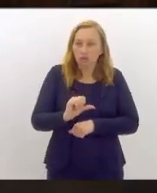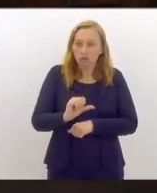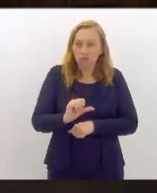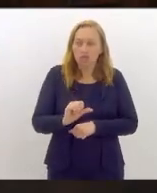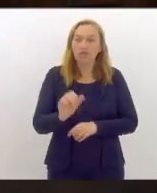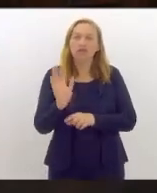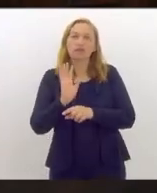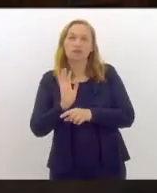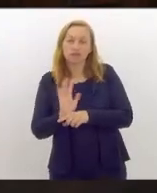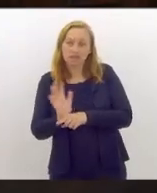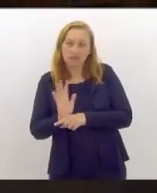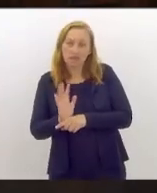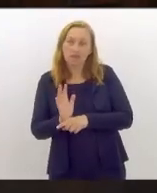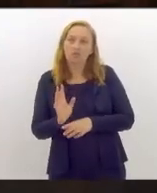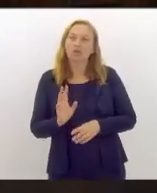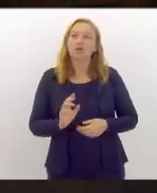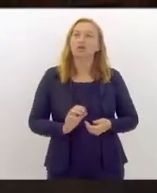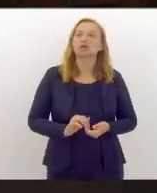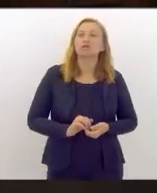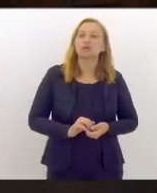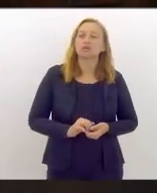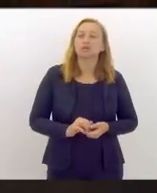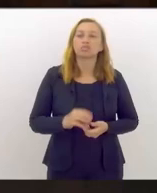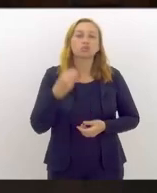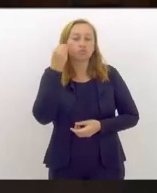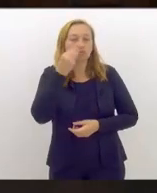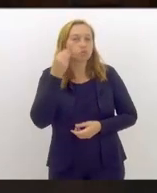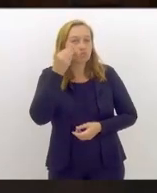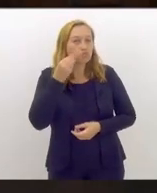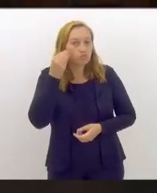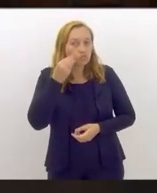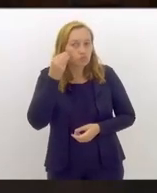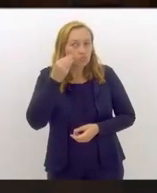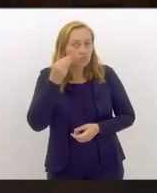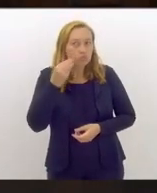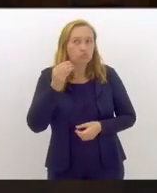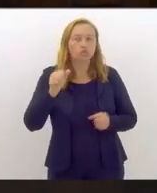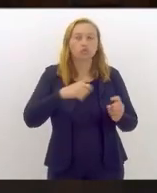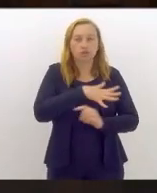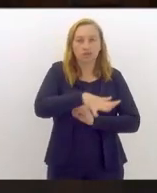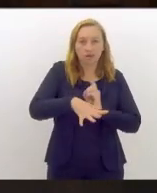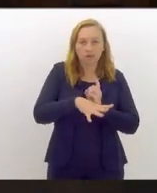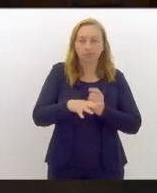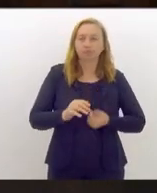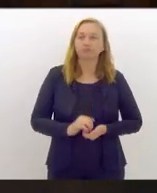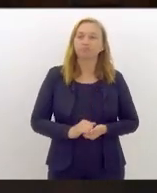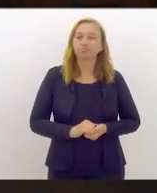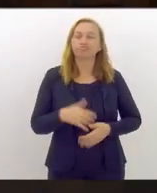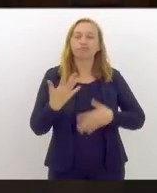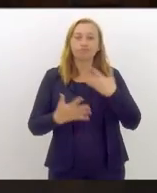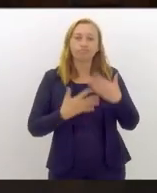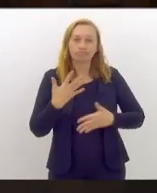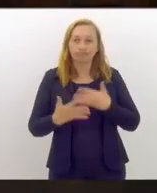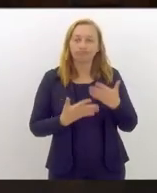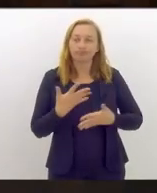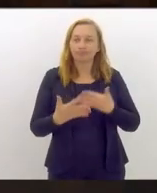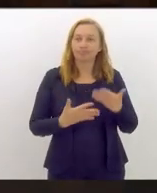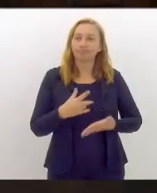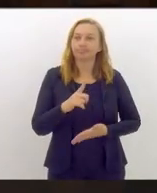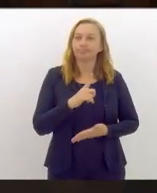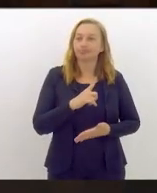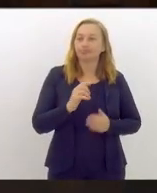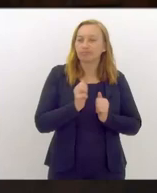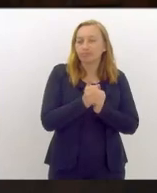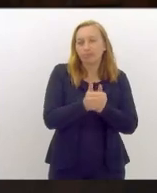em cinema se transforma efetivamente numa experiência numa experiência social eu tive alegria de poder